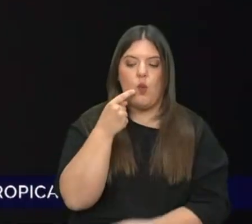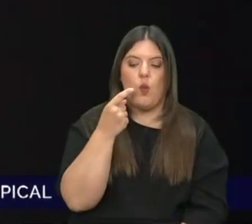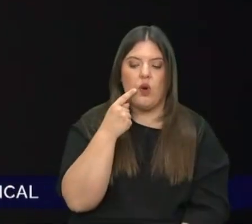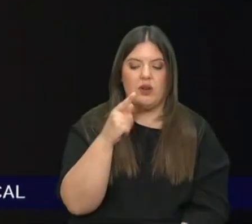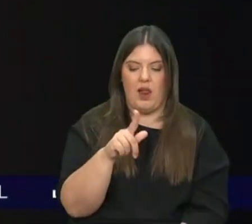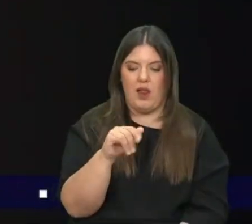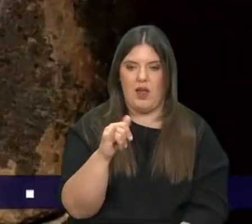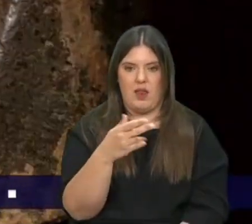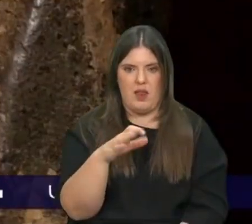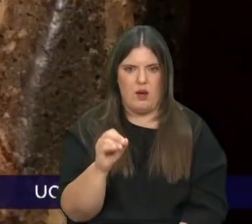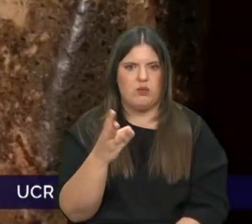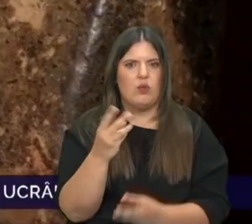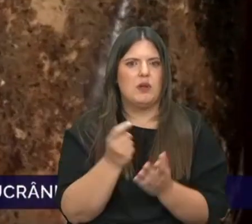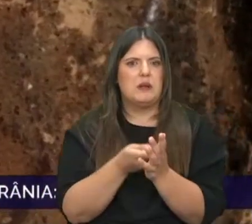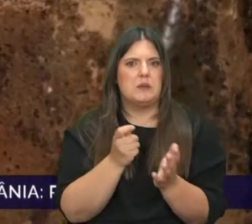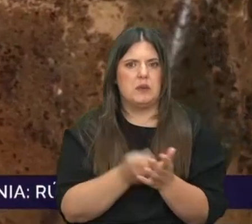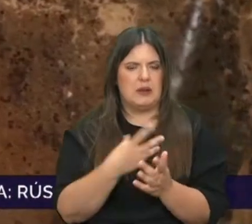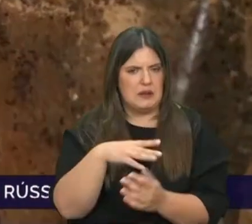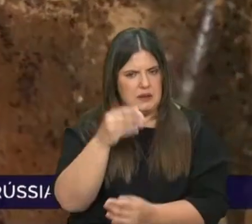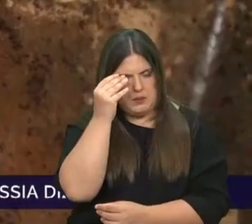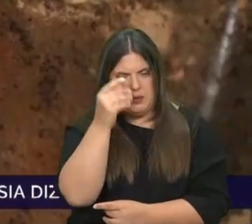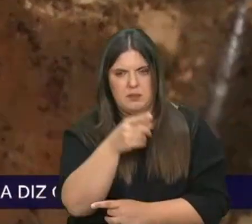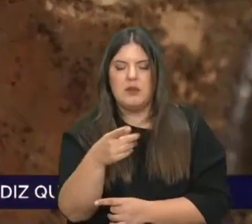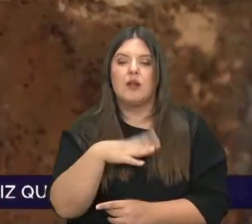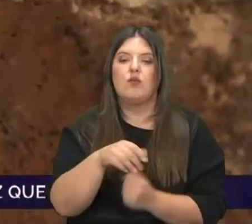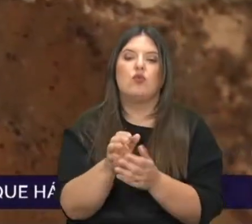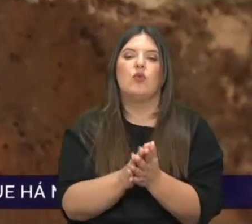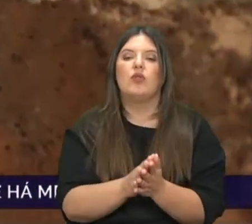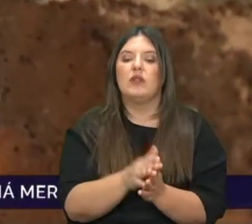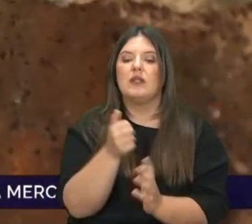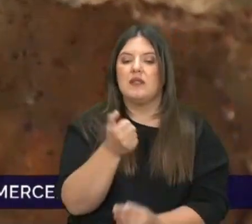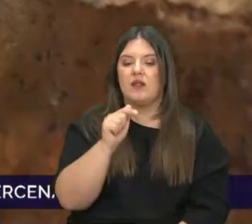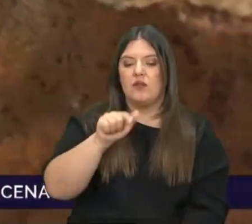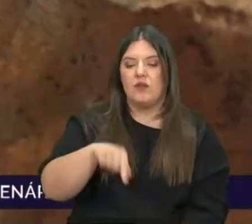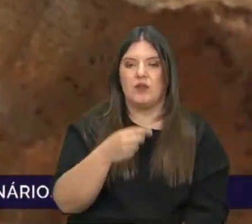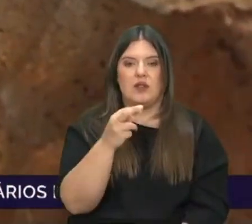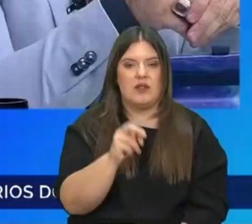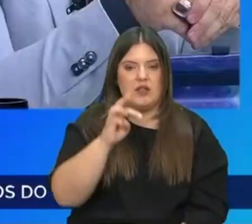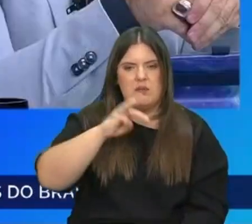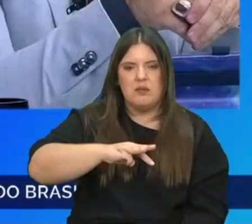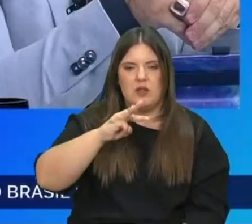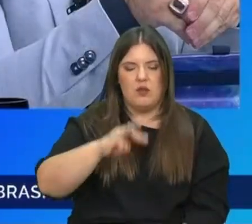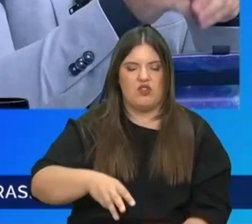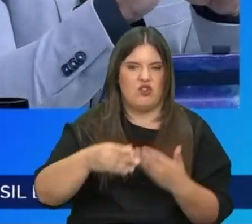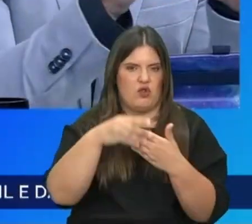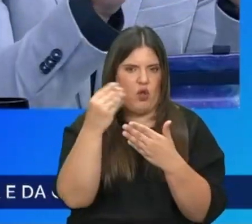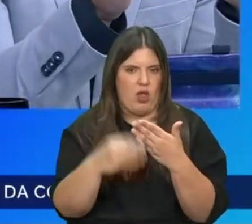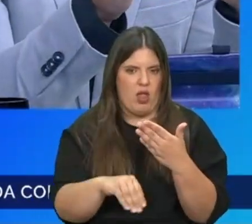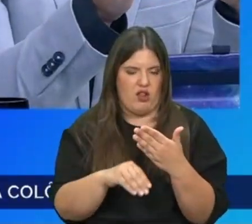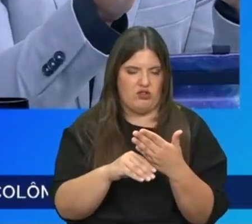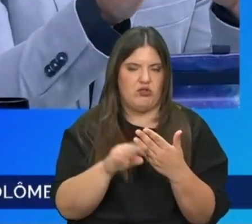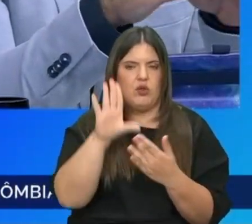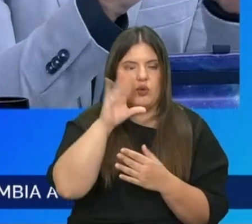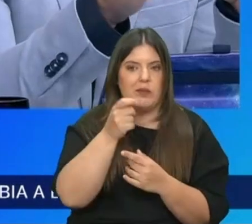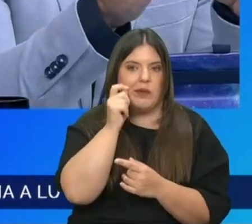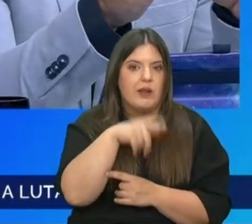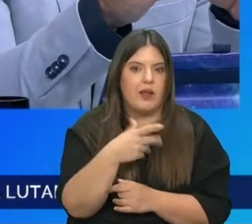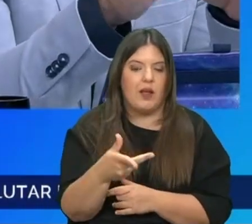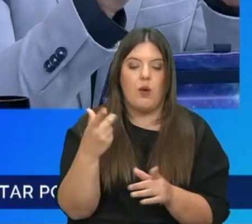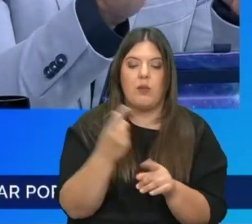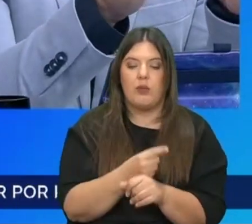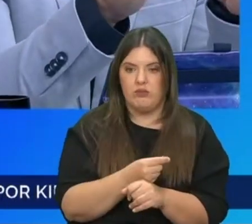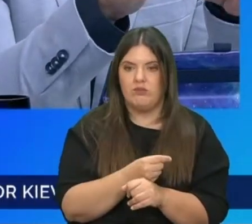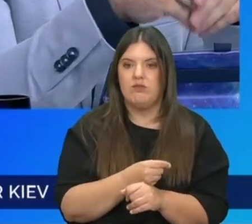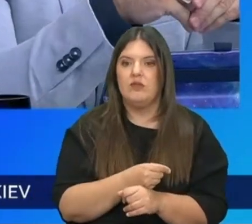Tu queres mesmo saber quanto é que se pagou por este meteorito? Queremos todos, na verdade. 5,3 milhões de dólares. Não se sabe por quem. O licitador